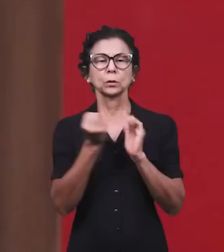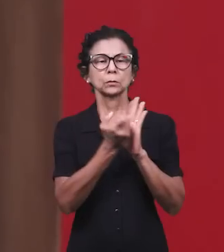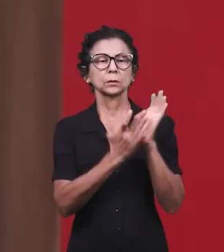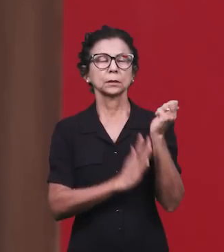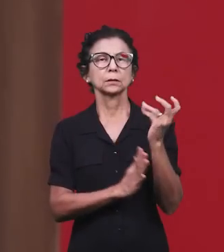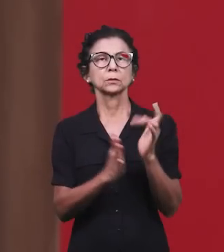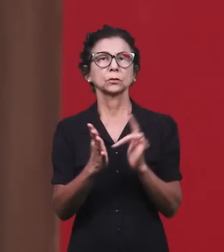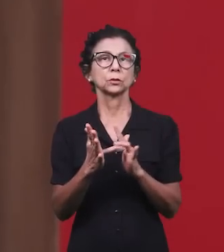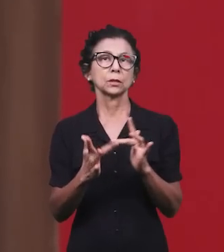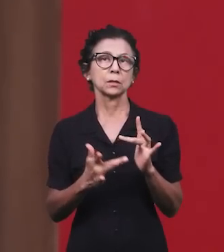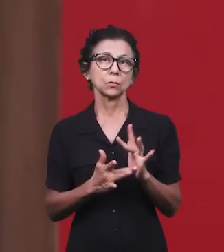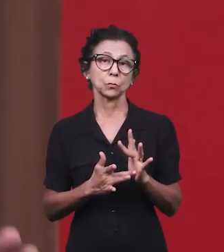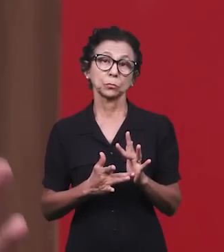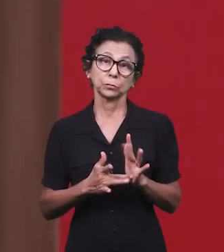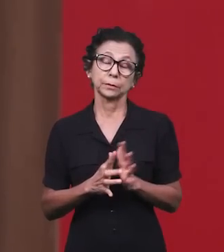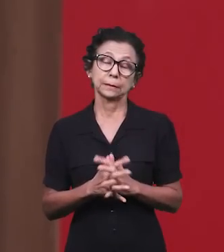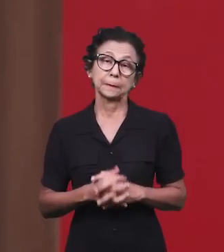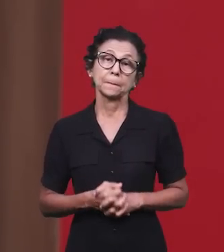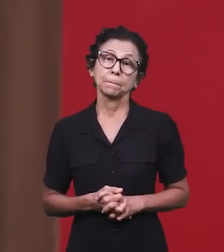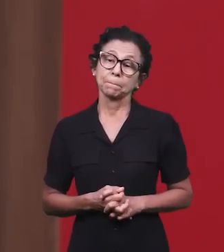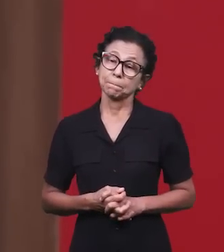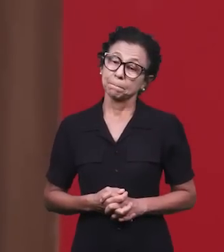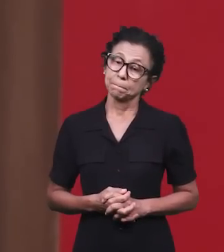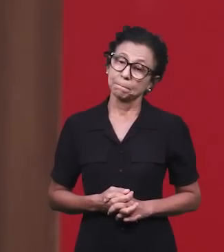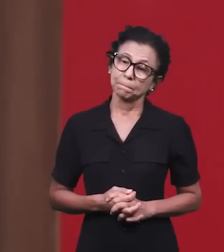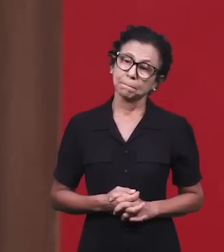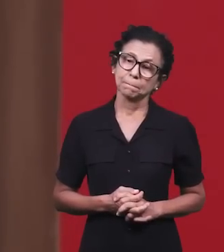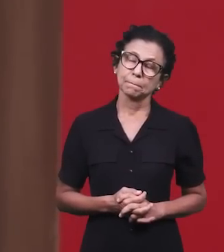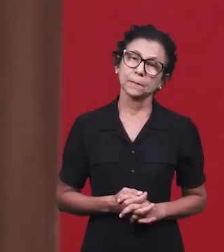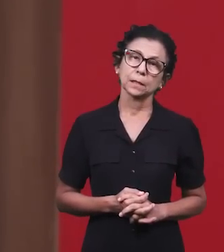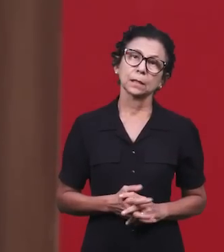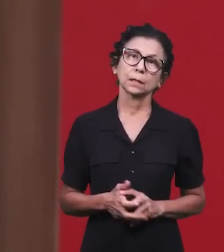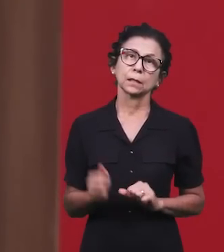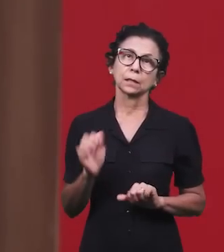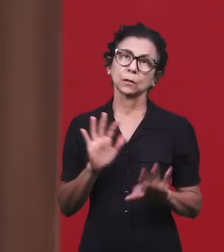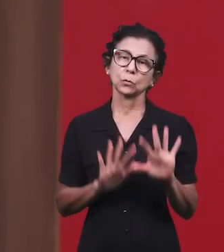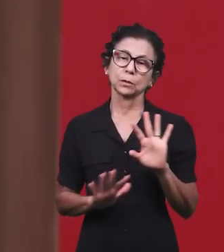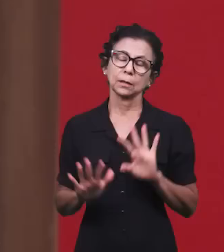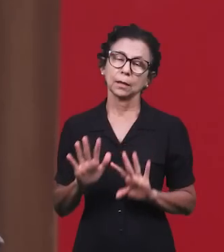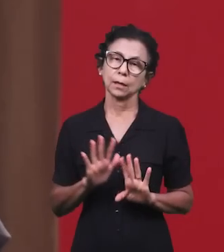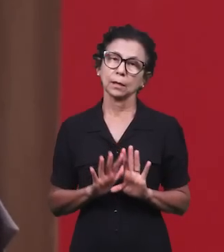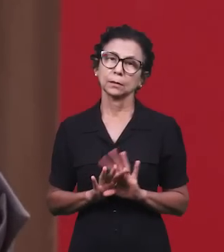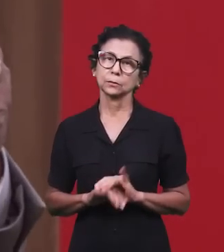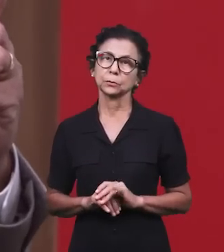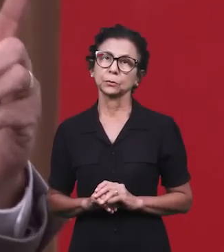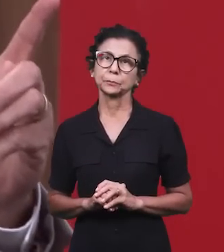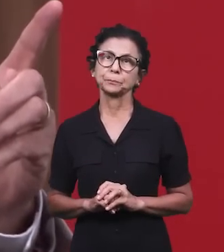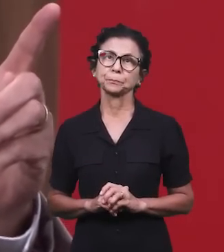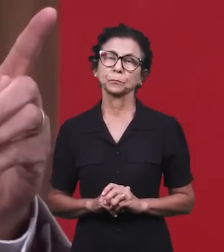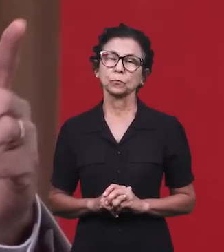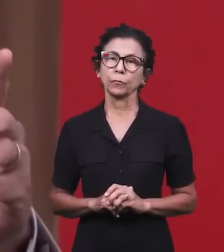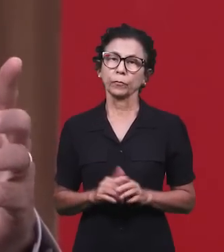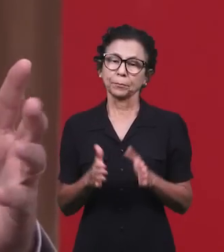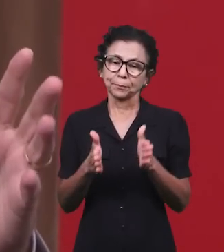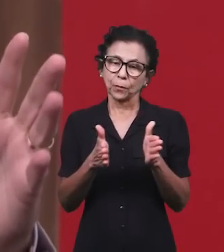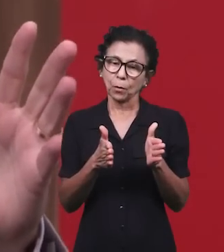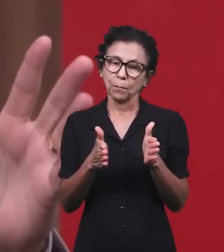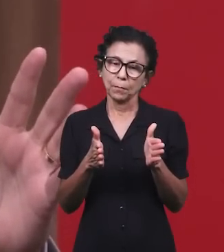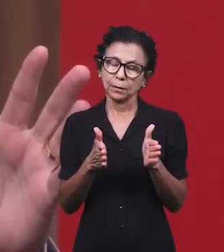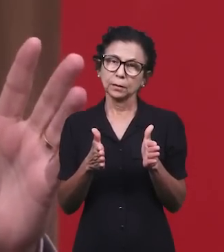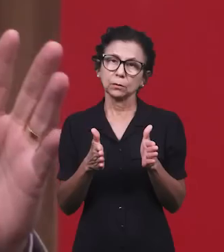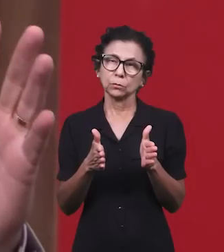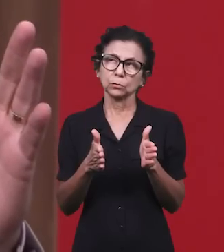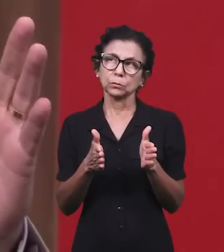Eu tenho que ter muito cuidado. Eu acho que é muito mais prudente e sábio ser por um período. Pode ser que